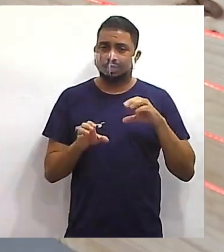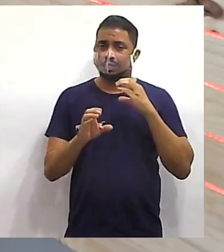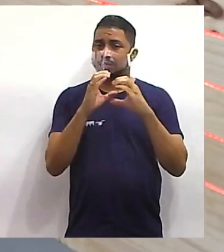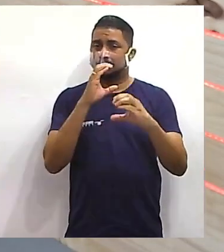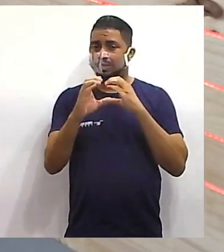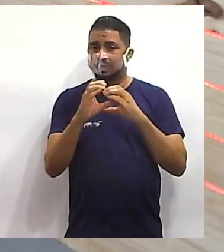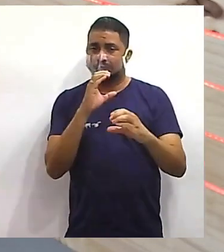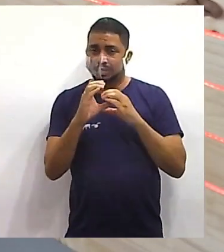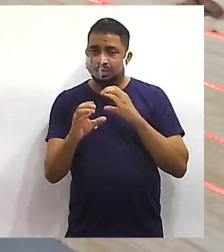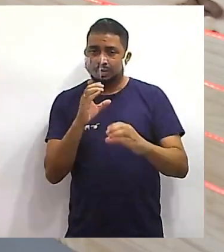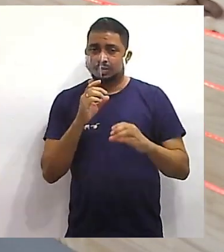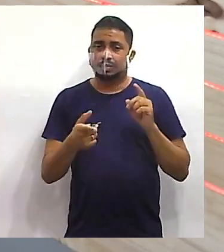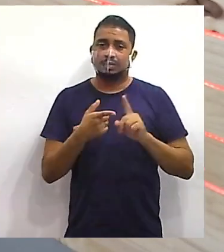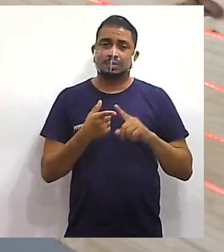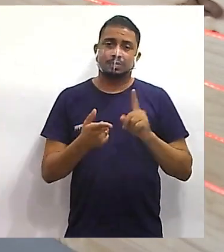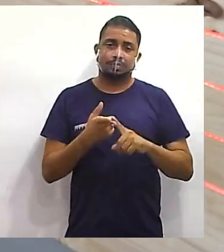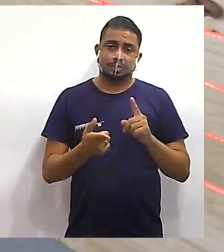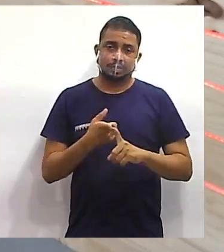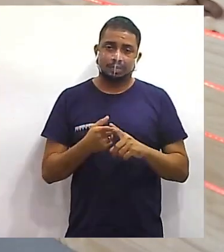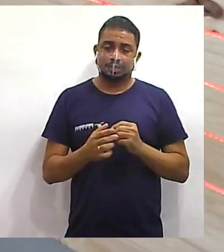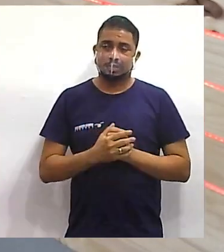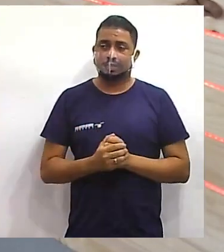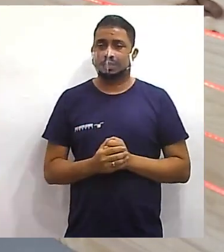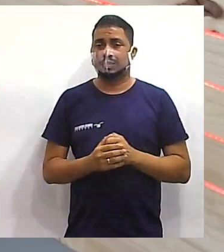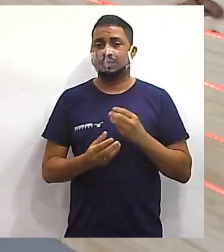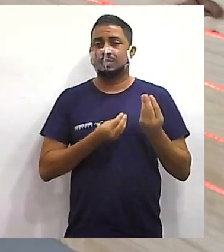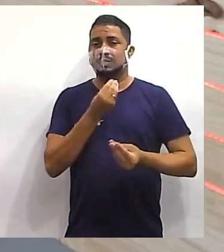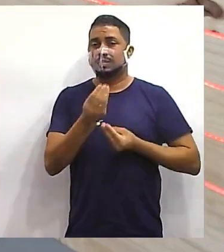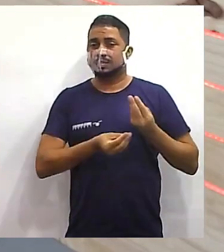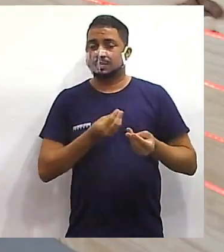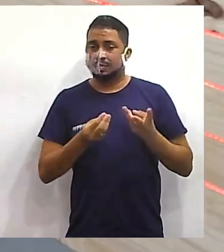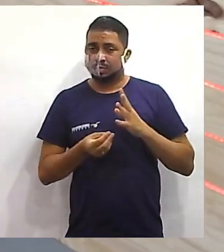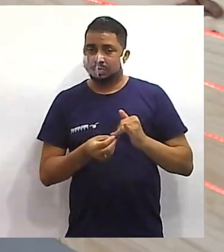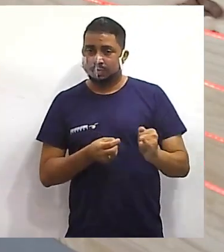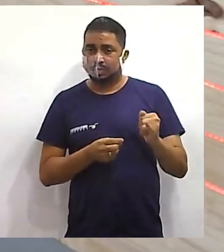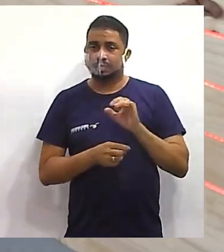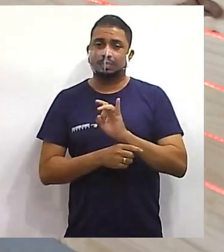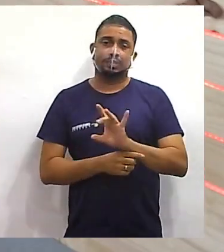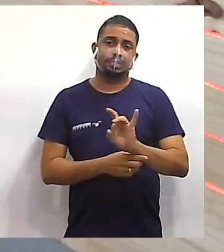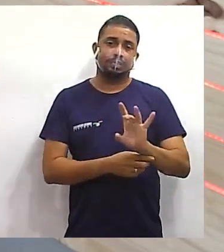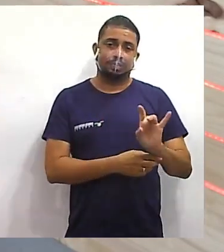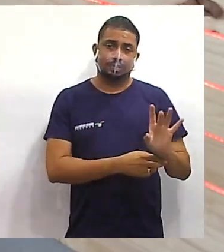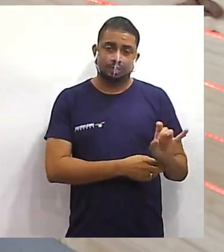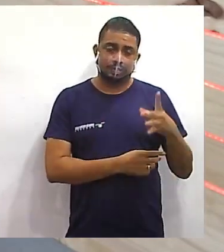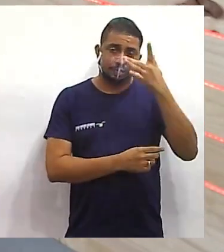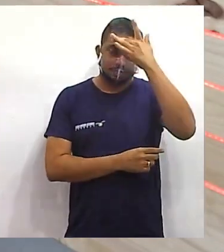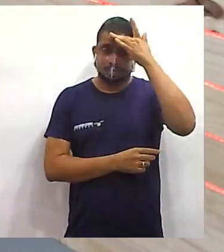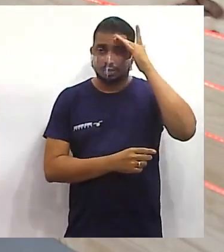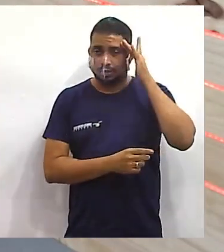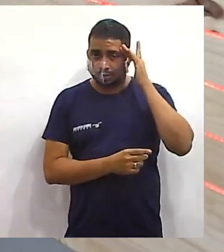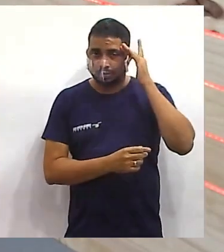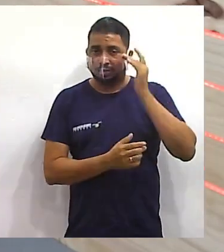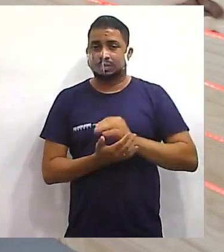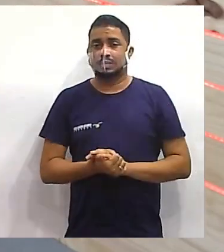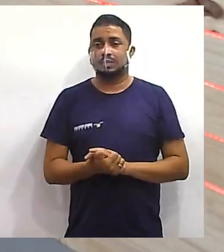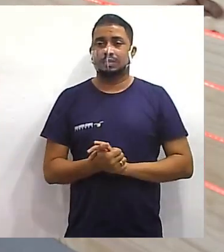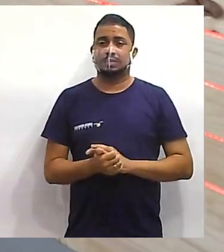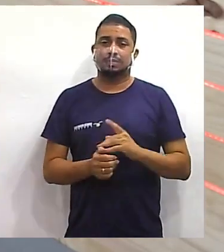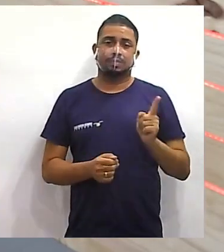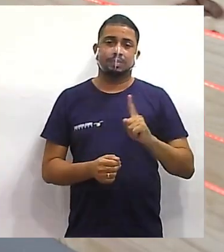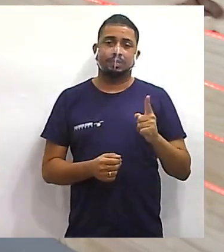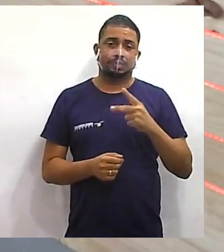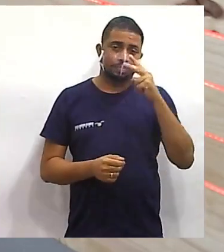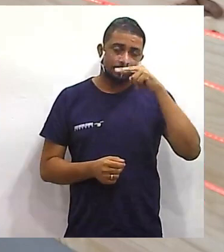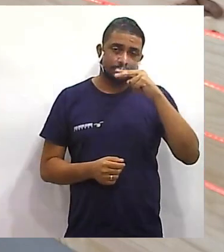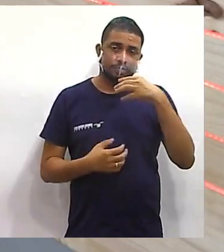comunicação é essencial. E como isso vai ser passado para cada pessoa, né? Então, a gente não vai passar da mesma